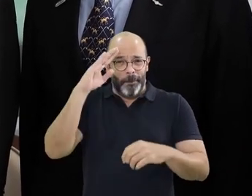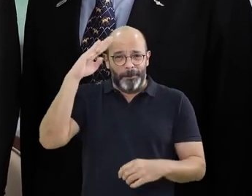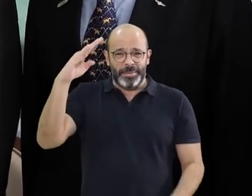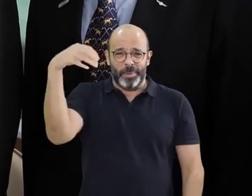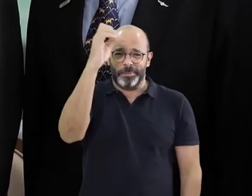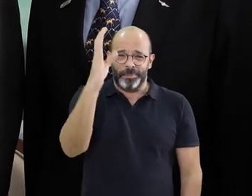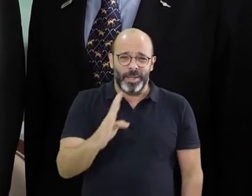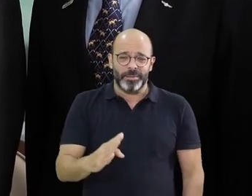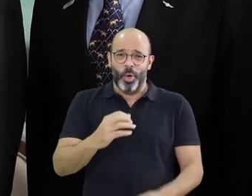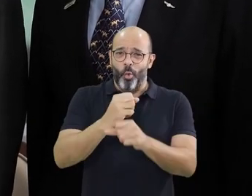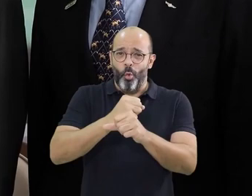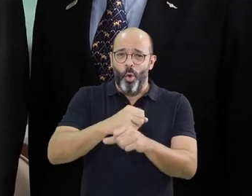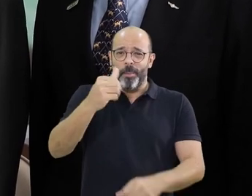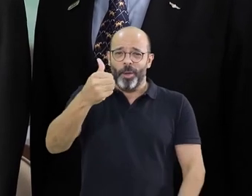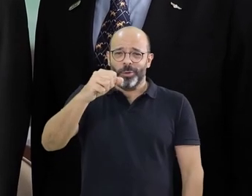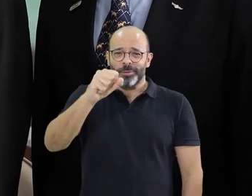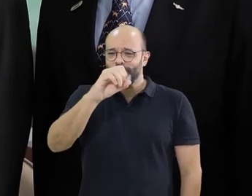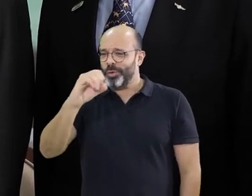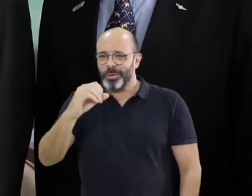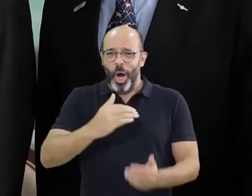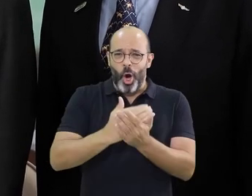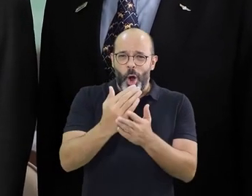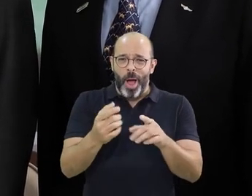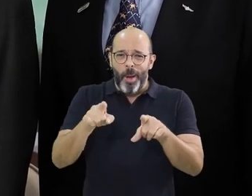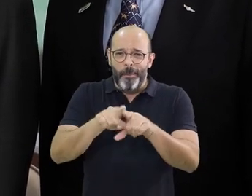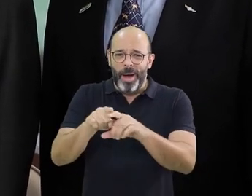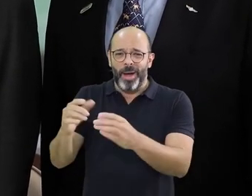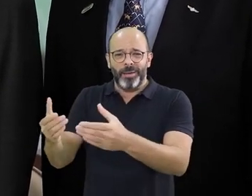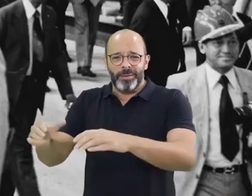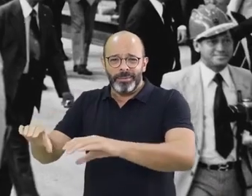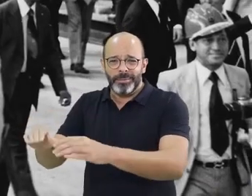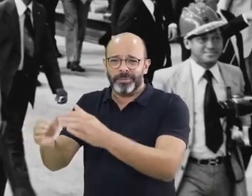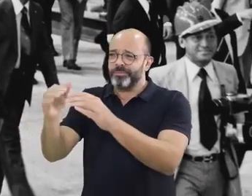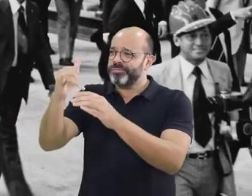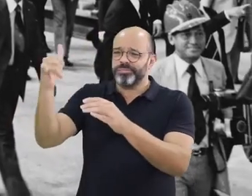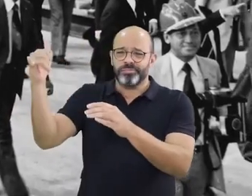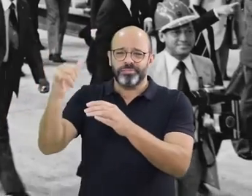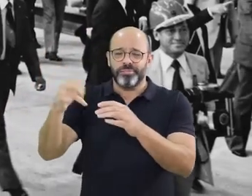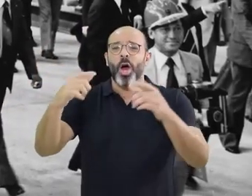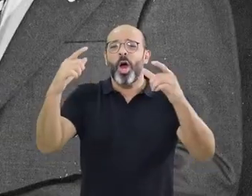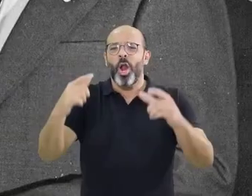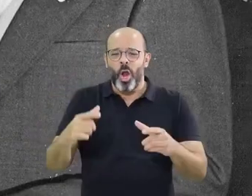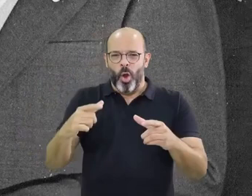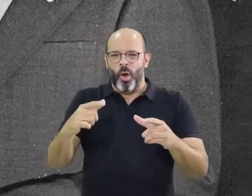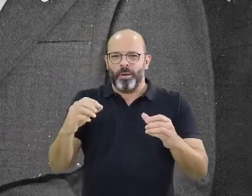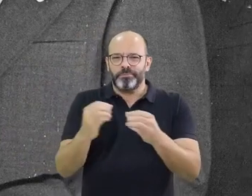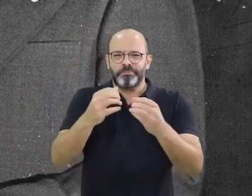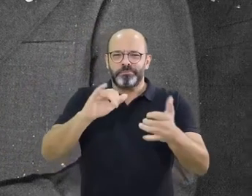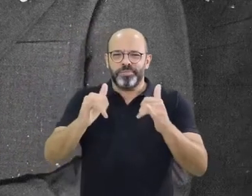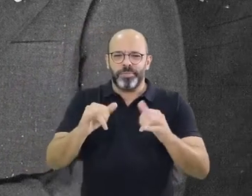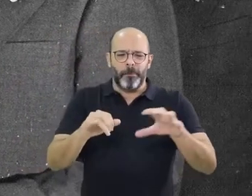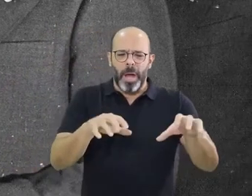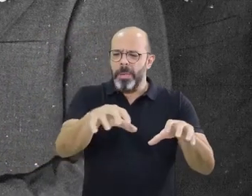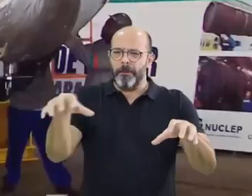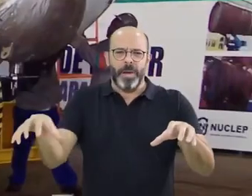manutenção dos equipamentos nucleares mais importantes do país. Desde 1980 já fabricamos para a